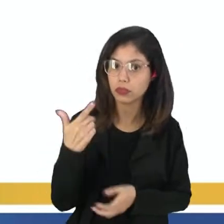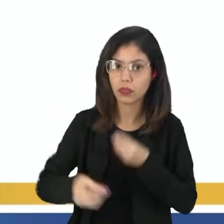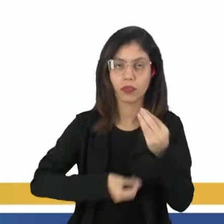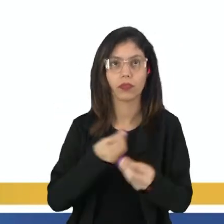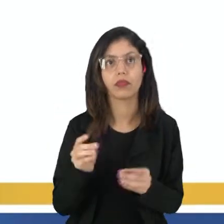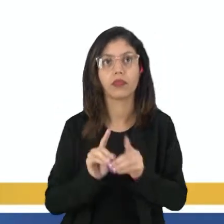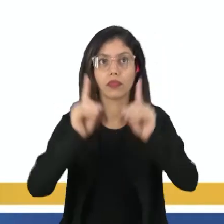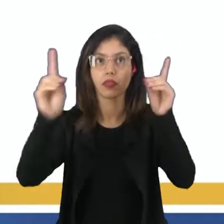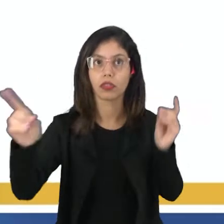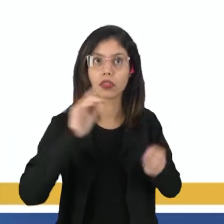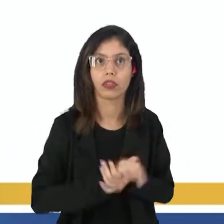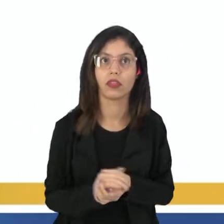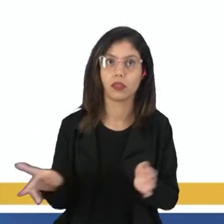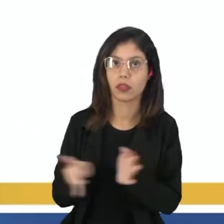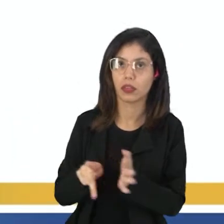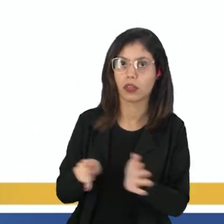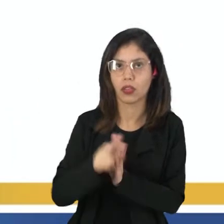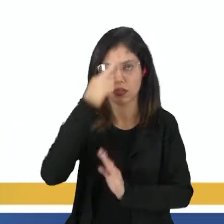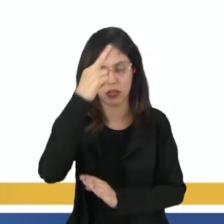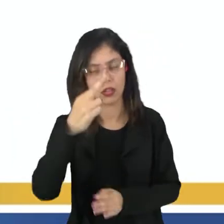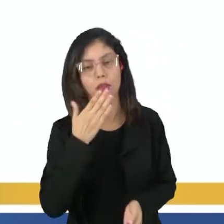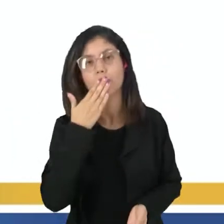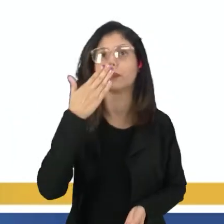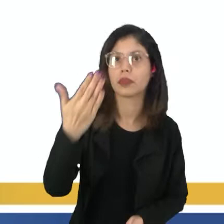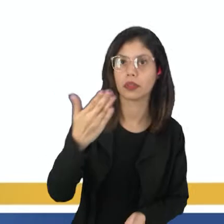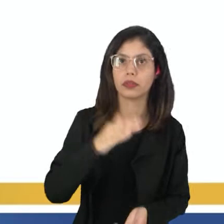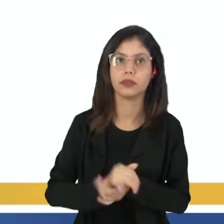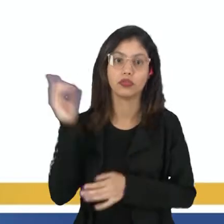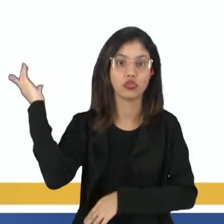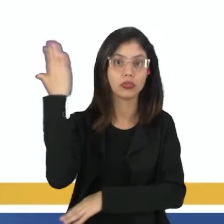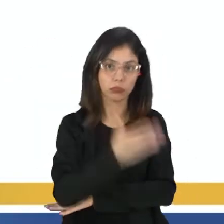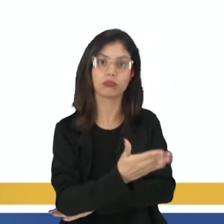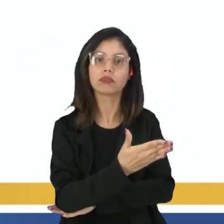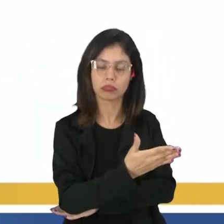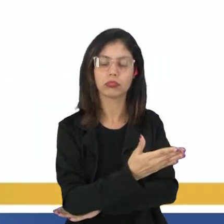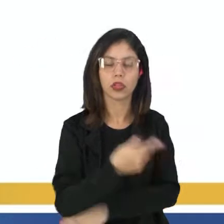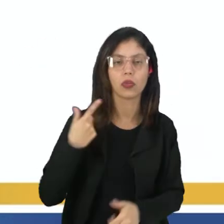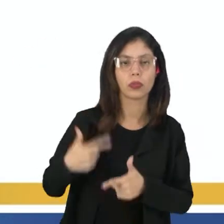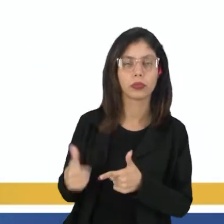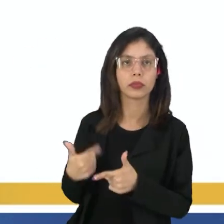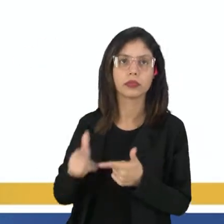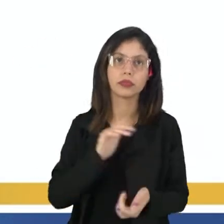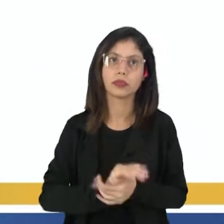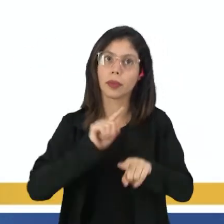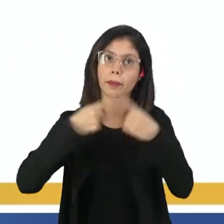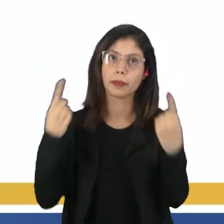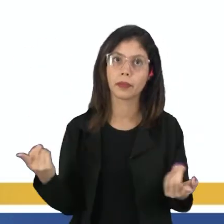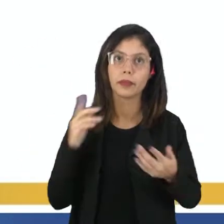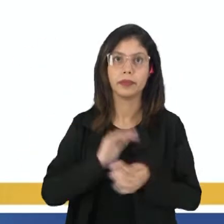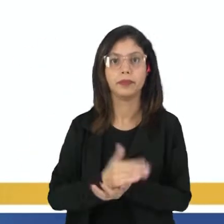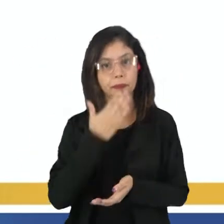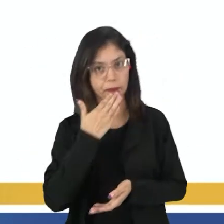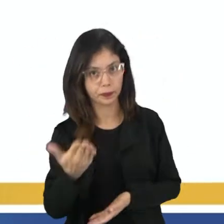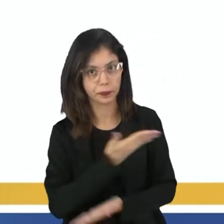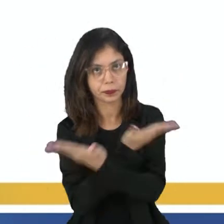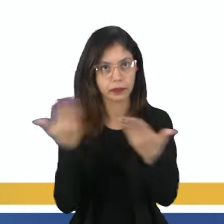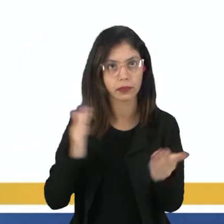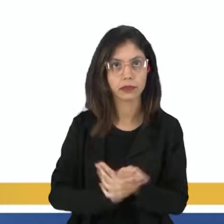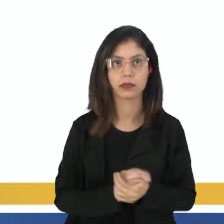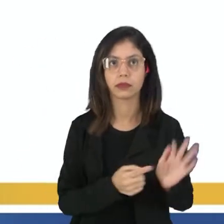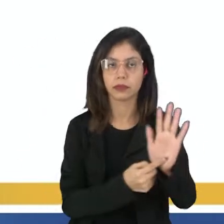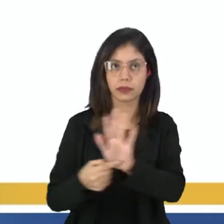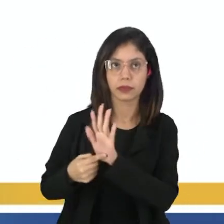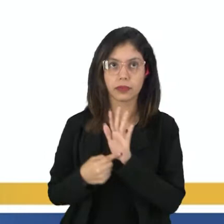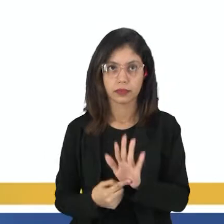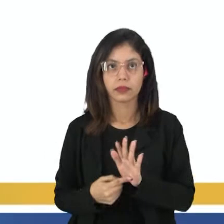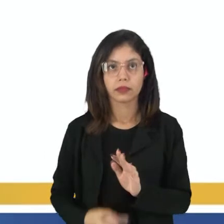ao alcance de Vossa Senhoria a solução direta e imediata para tal problema. Mas peço-lhe que dê ênfase a